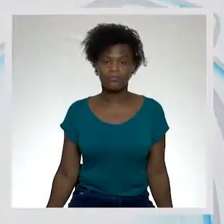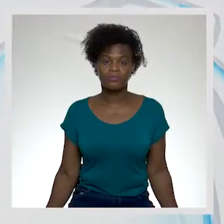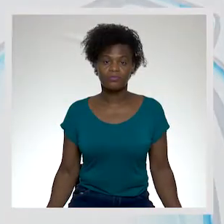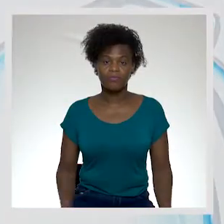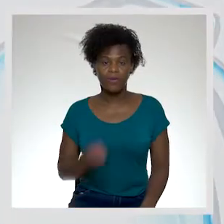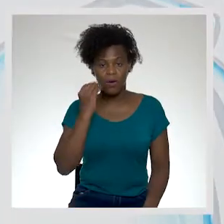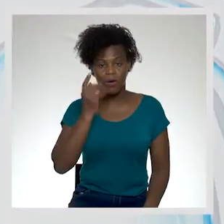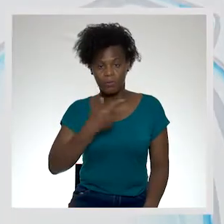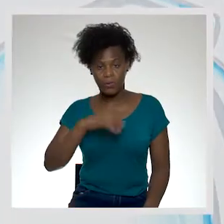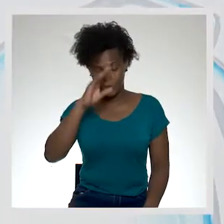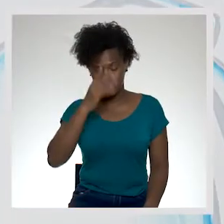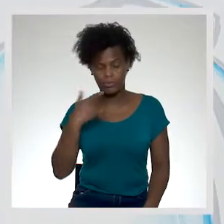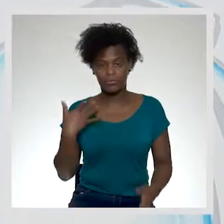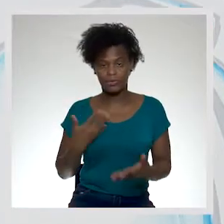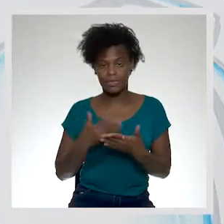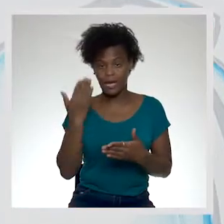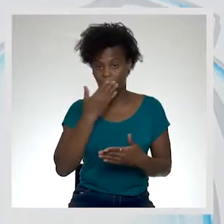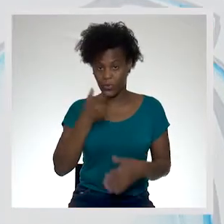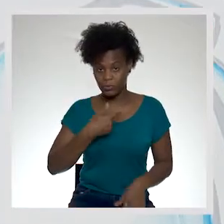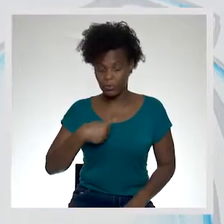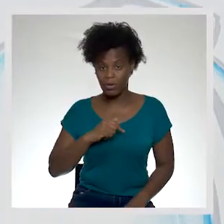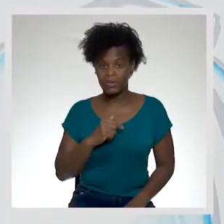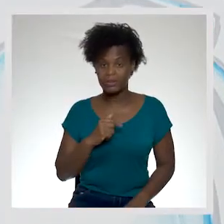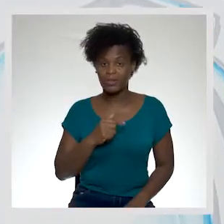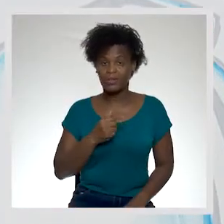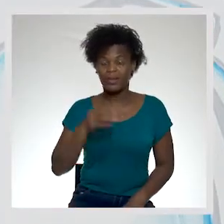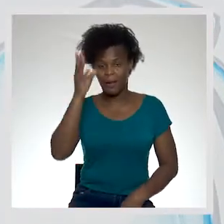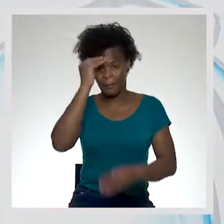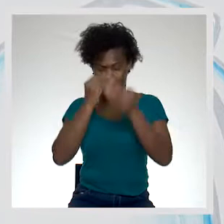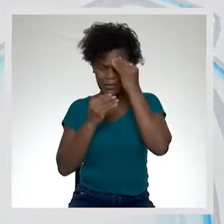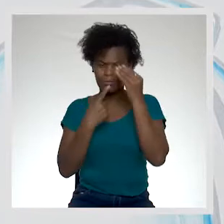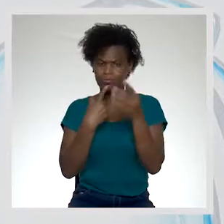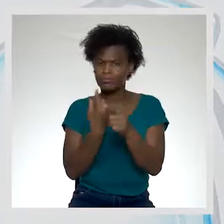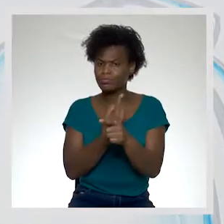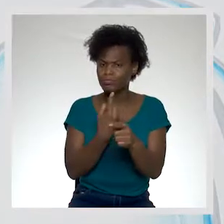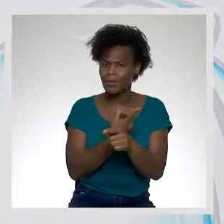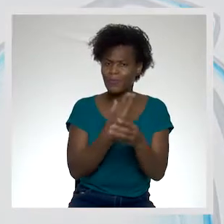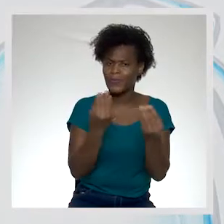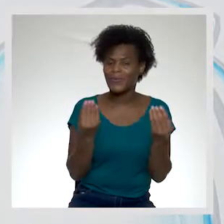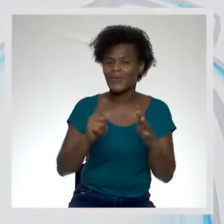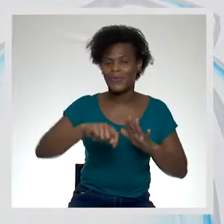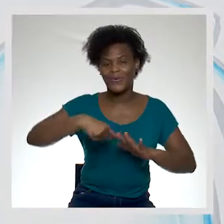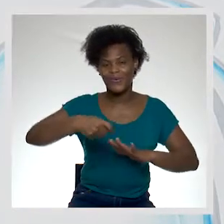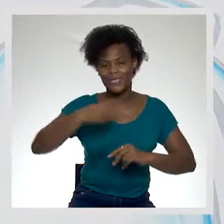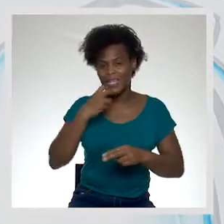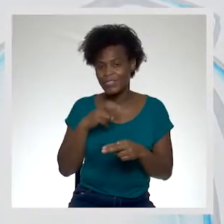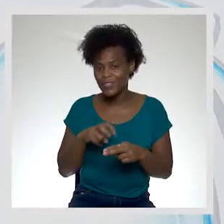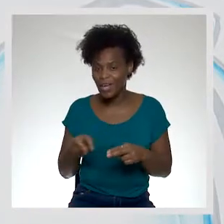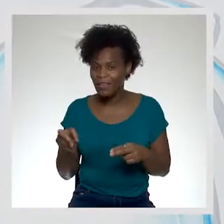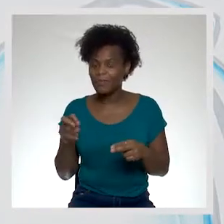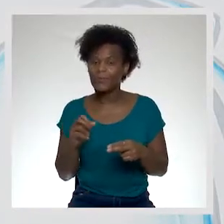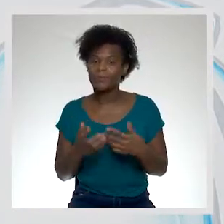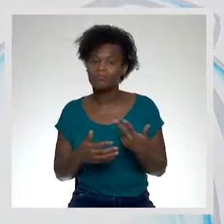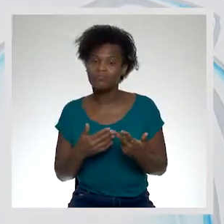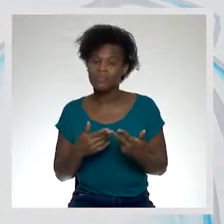Como sabemos, durante a nossa aula, aprendemos muitas coisas sobre os recursos energéticos,